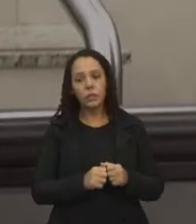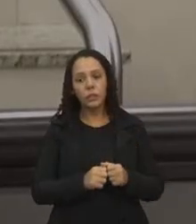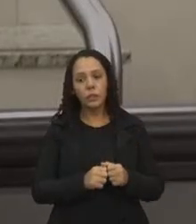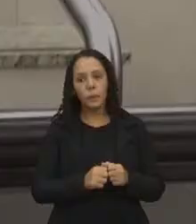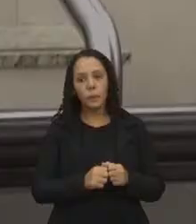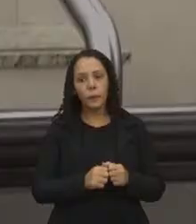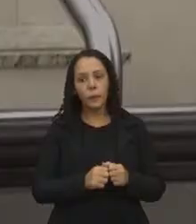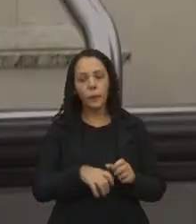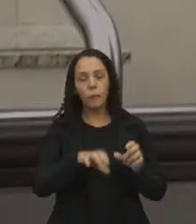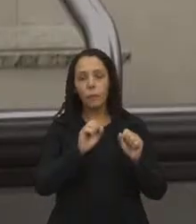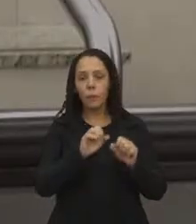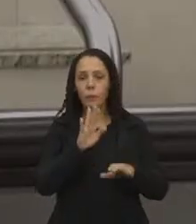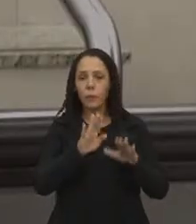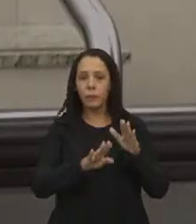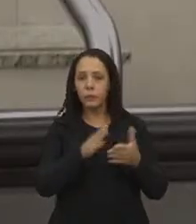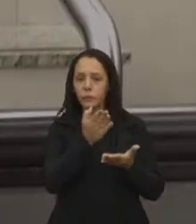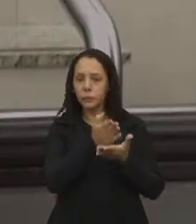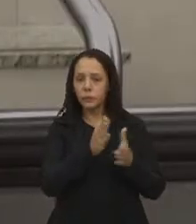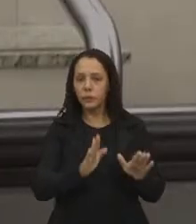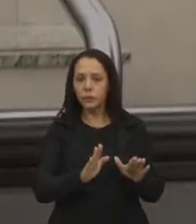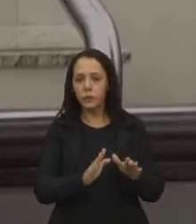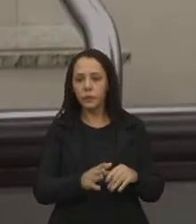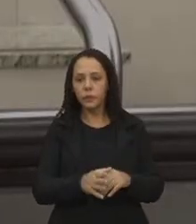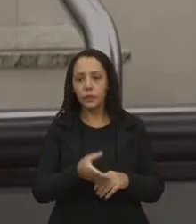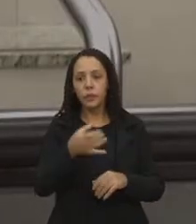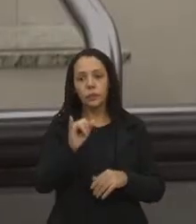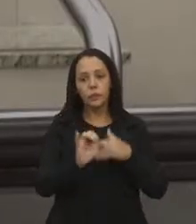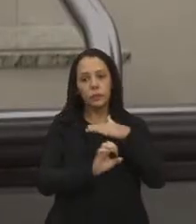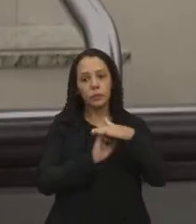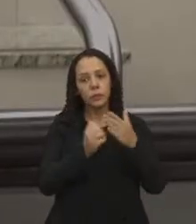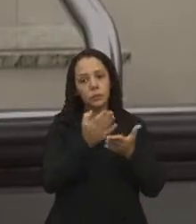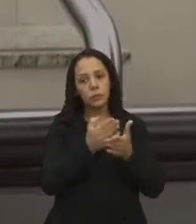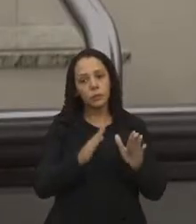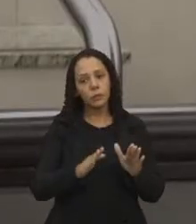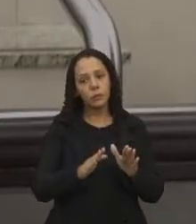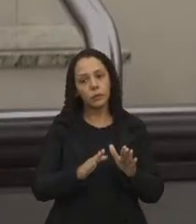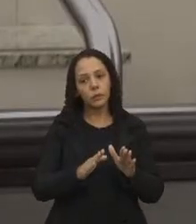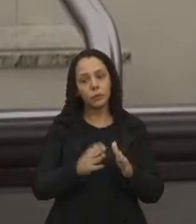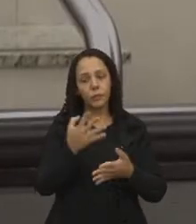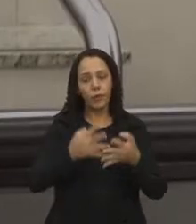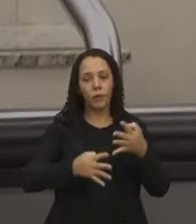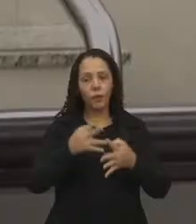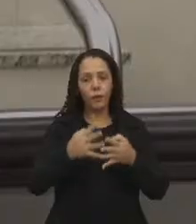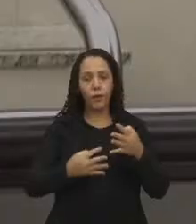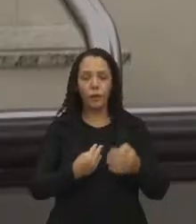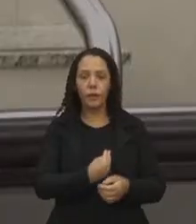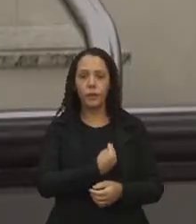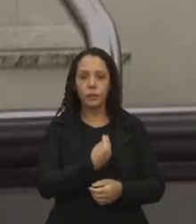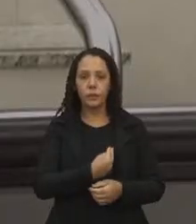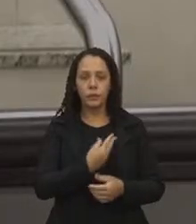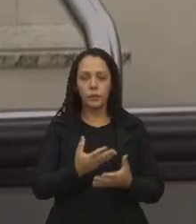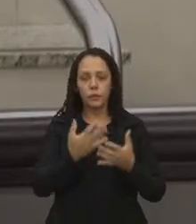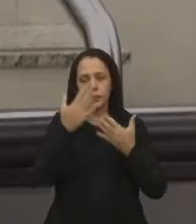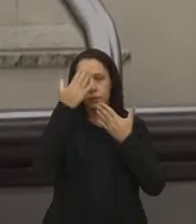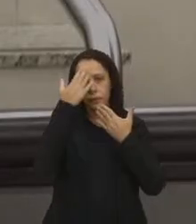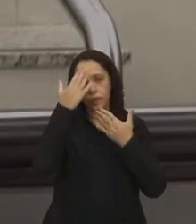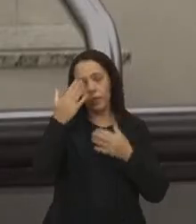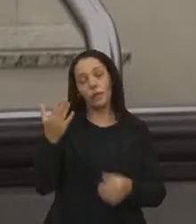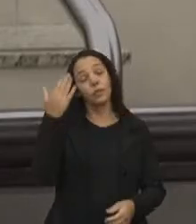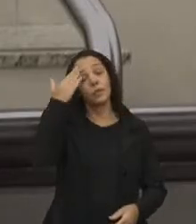podem ir à falência. E, querendo ou não, quando sua empresa à falência, pode comprometer toda a sua vida. E gostaria de saber, por exemplo,